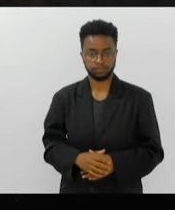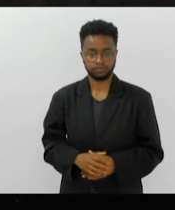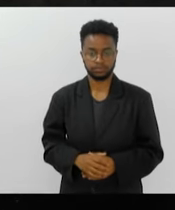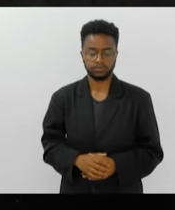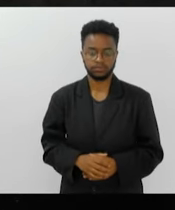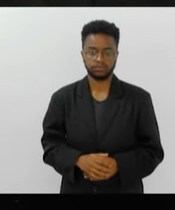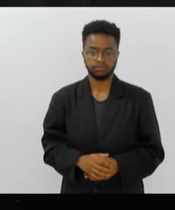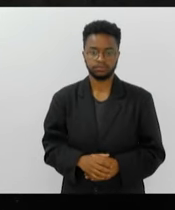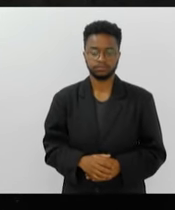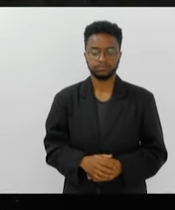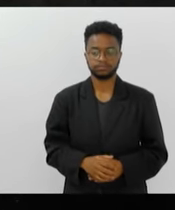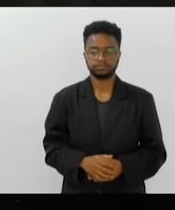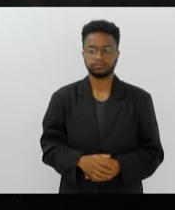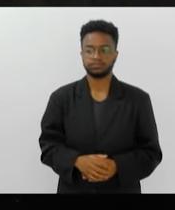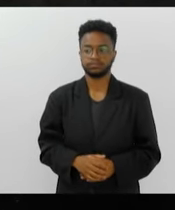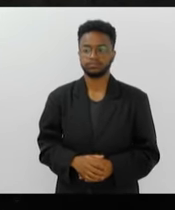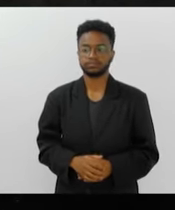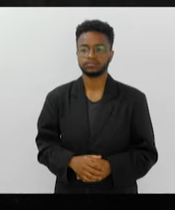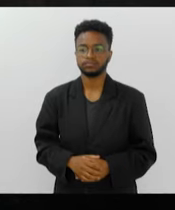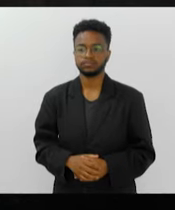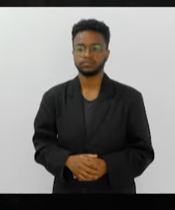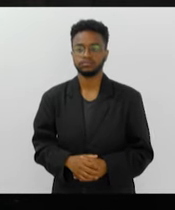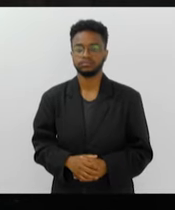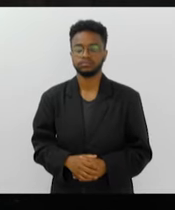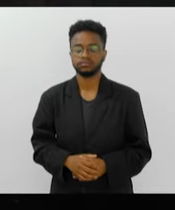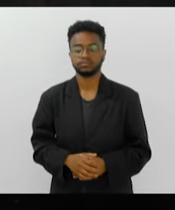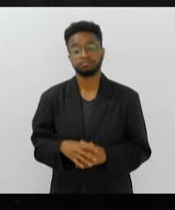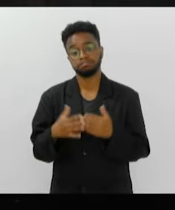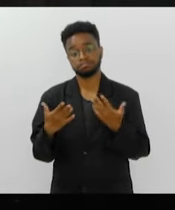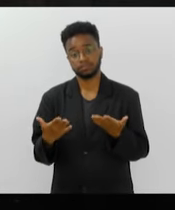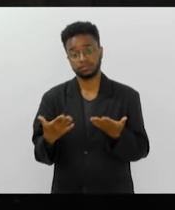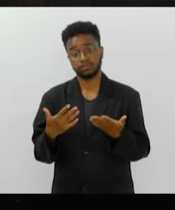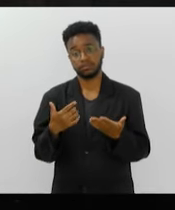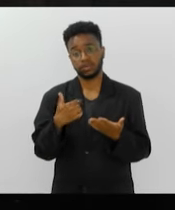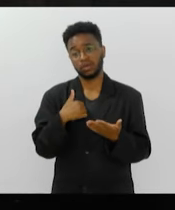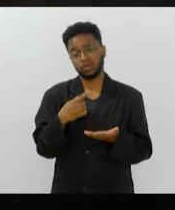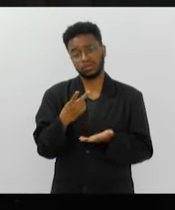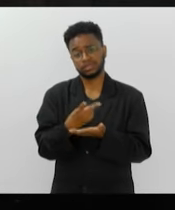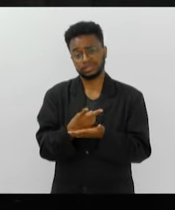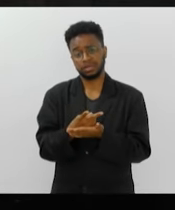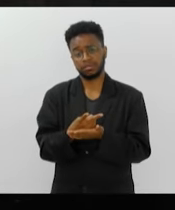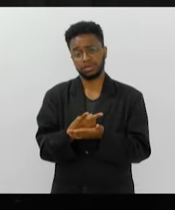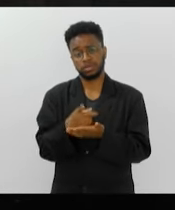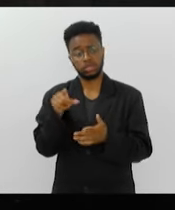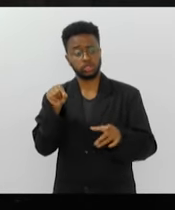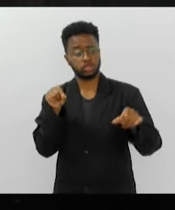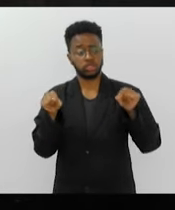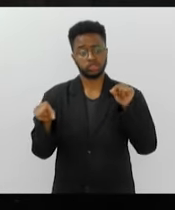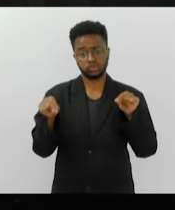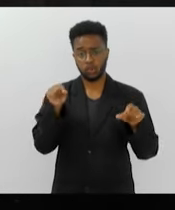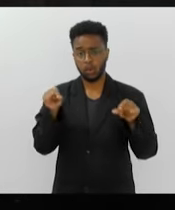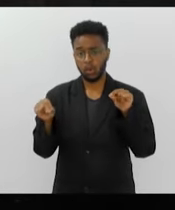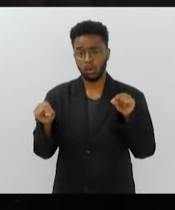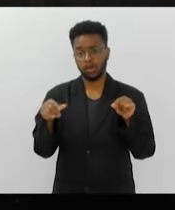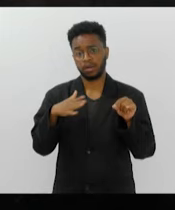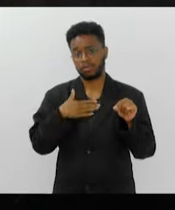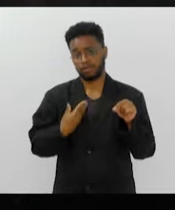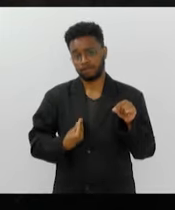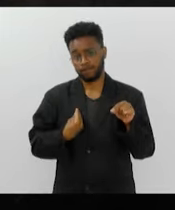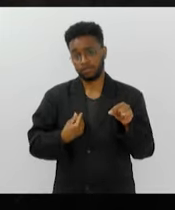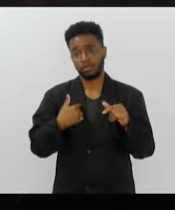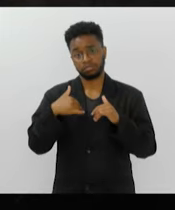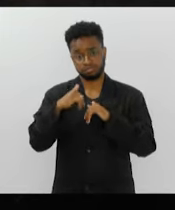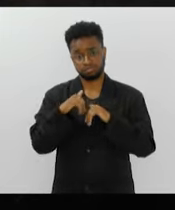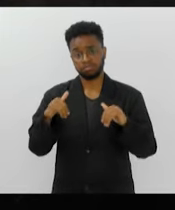Americanas e apesar de eu ter lado sempre na minha vida né E já disse aqui que